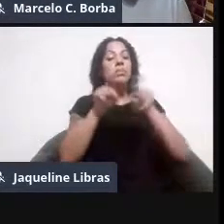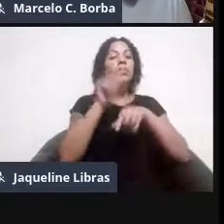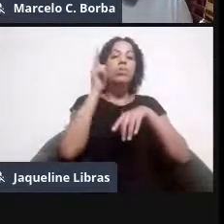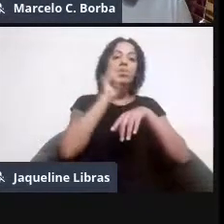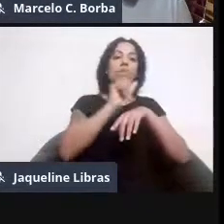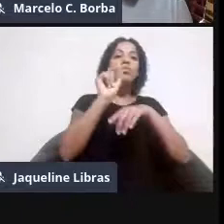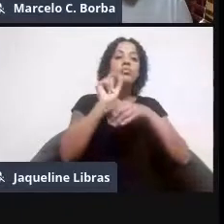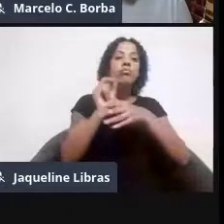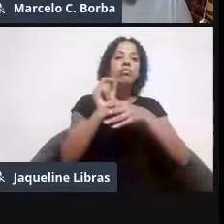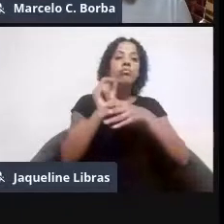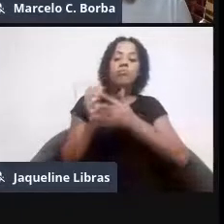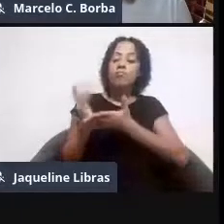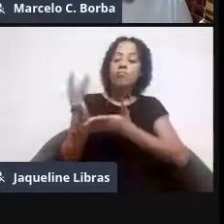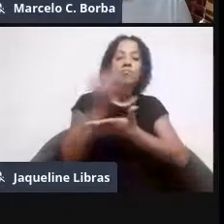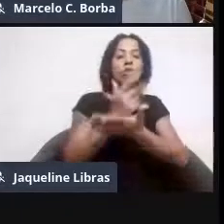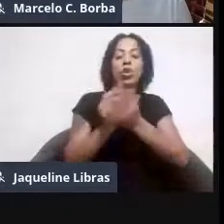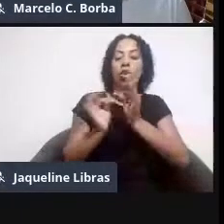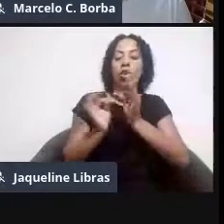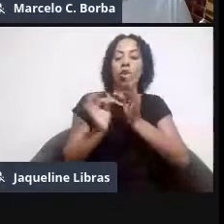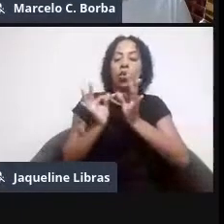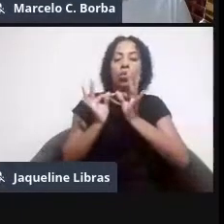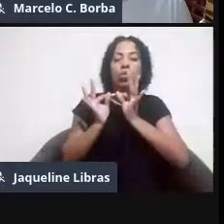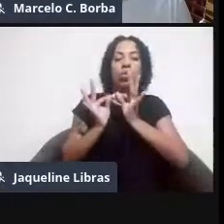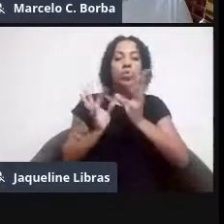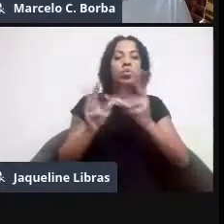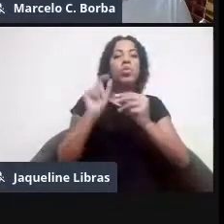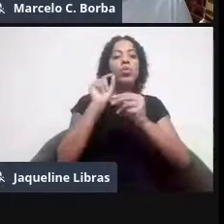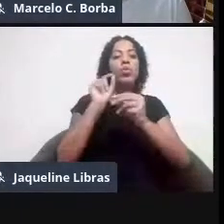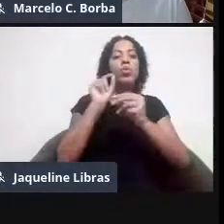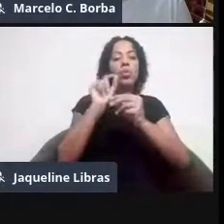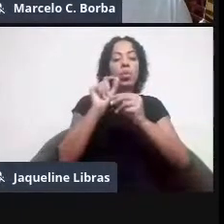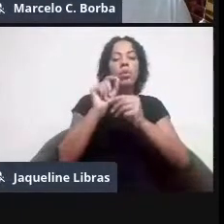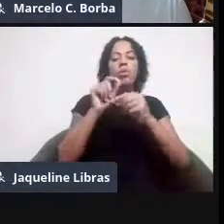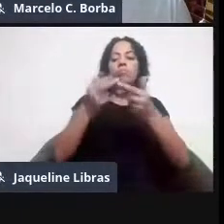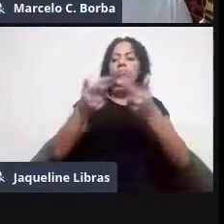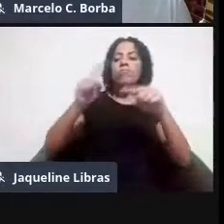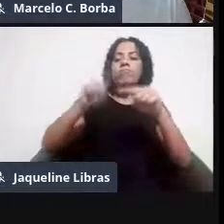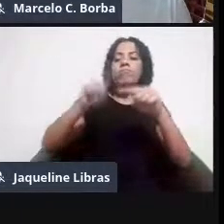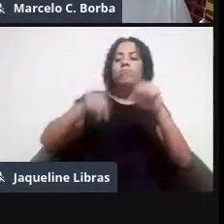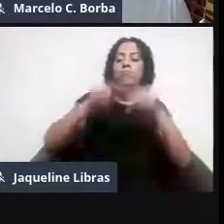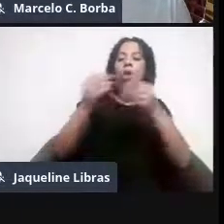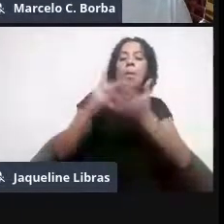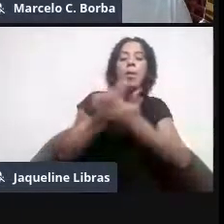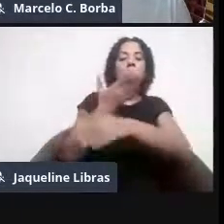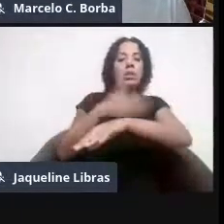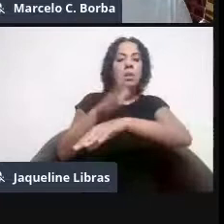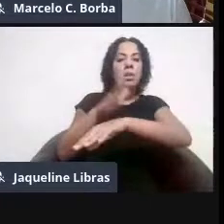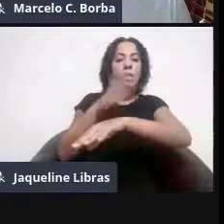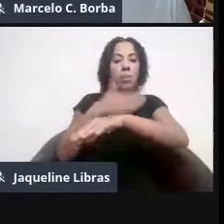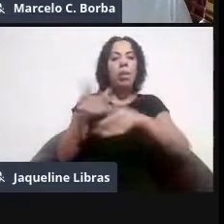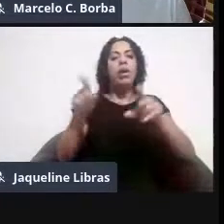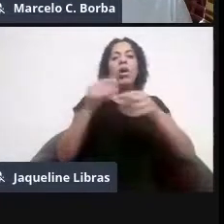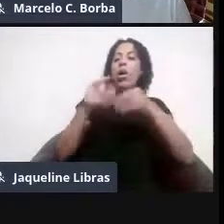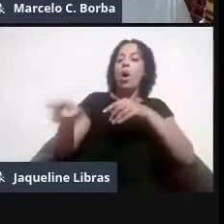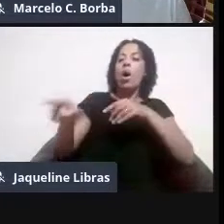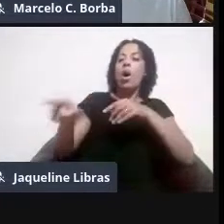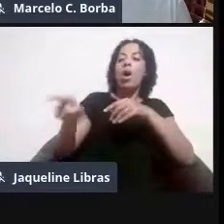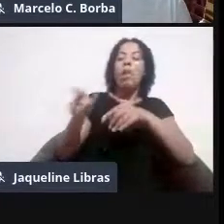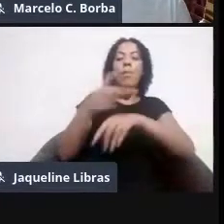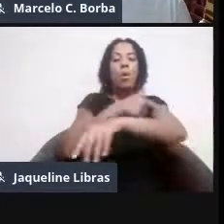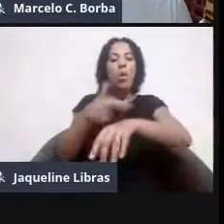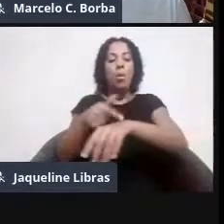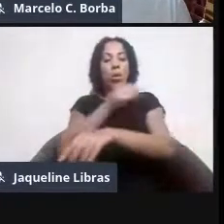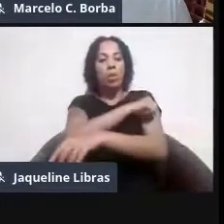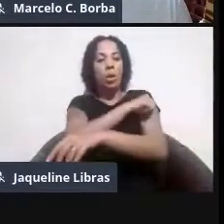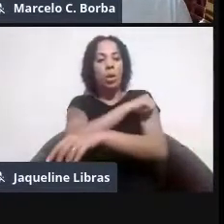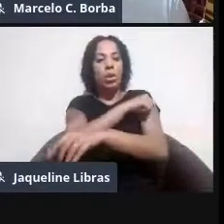recolher todo um conjunto de artefatos da prática, como as resoluções dos alunos, o áudio dos